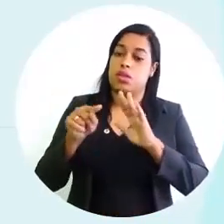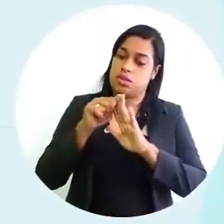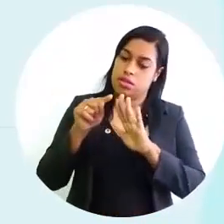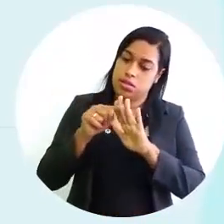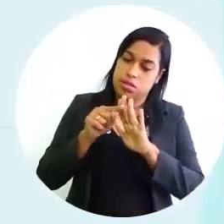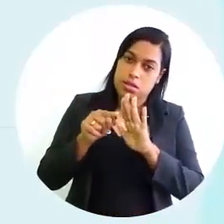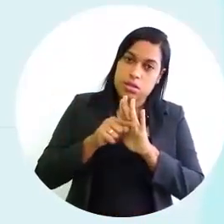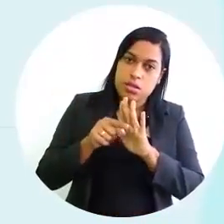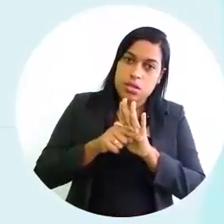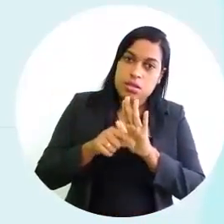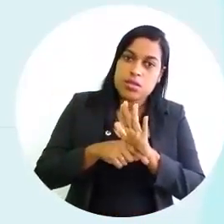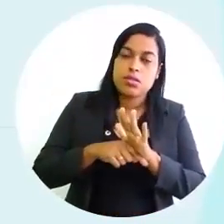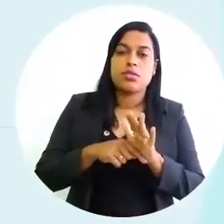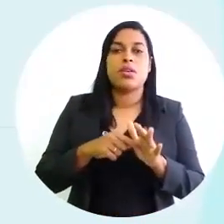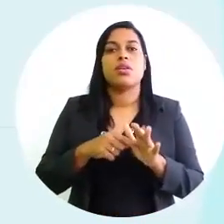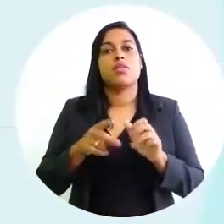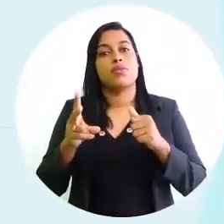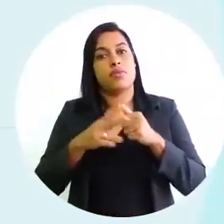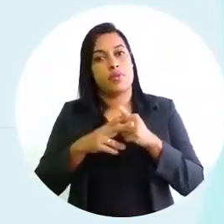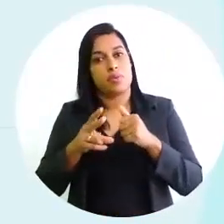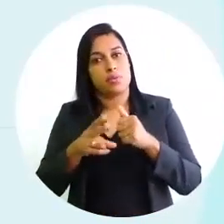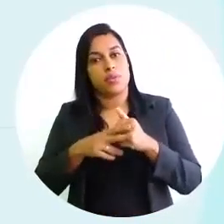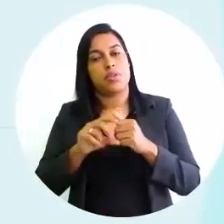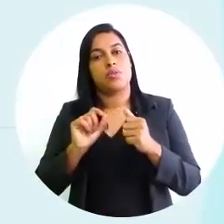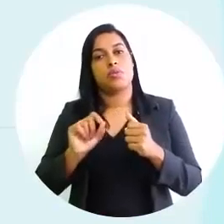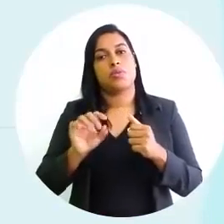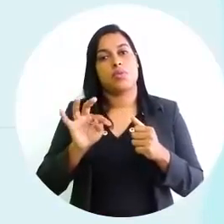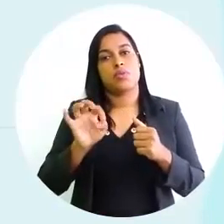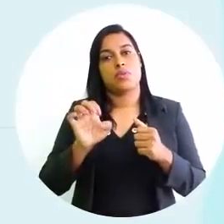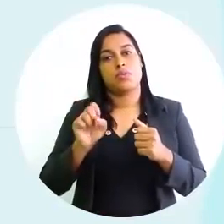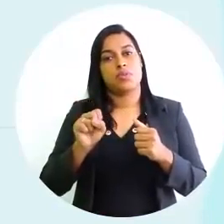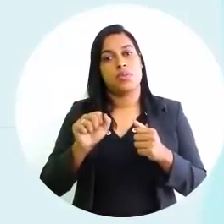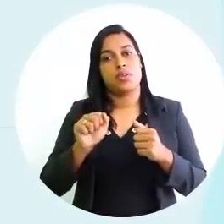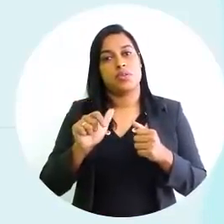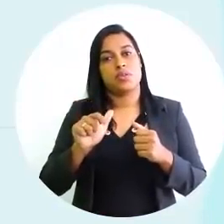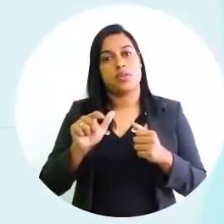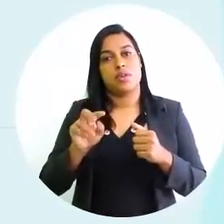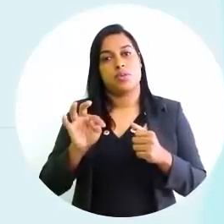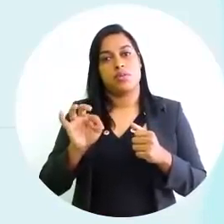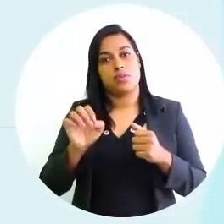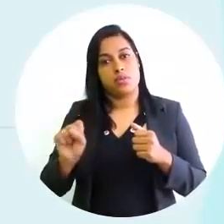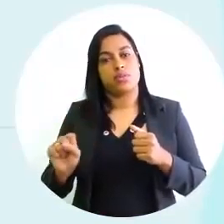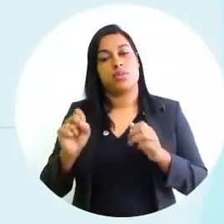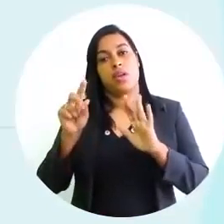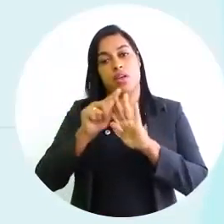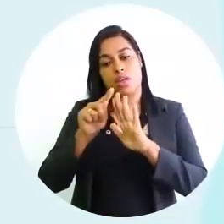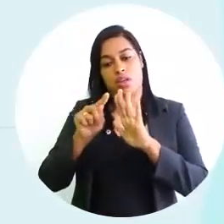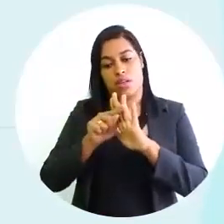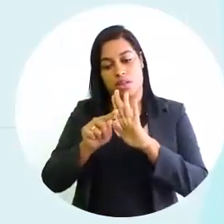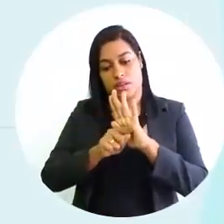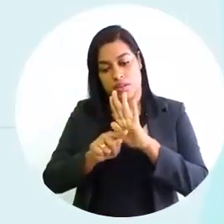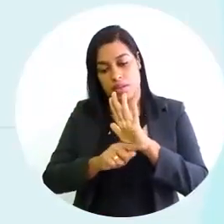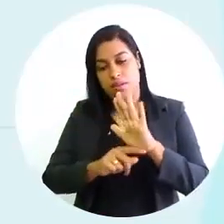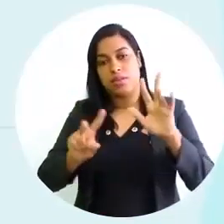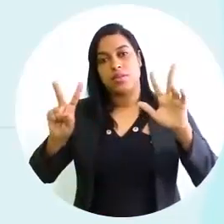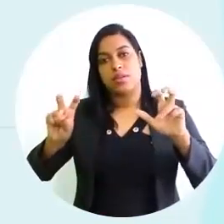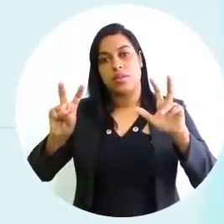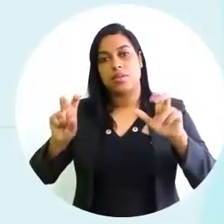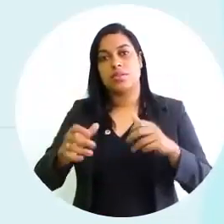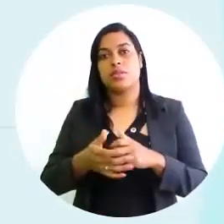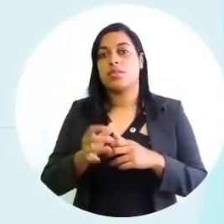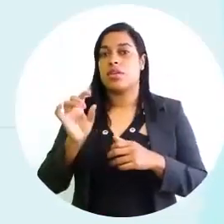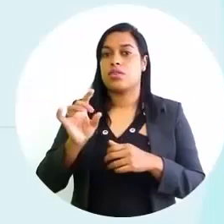de assuntos, e vocabulários controlados chamados de tesauros. As listas de assunto é apenas